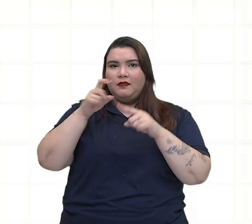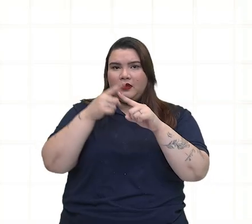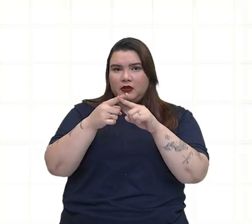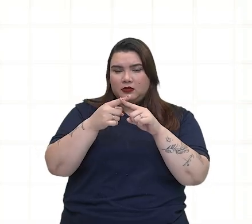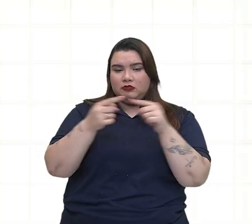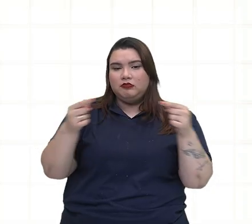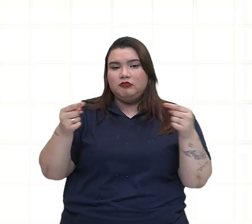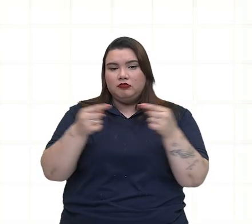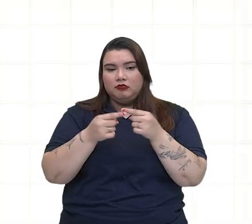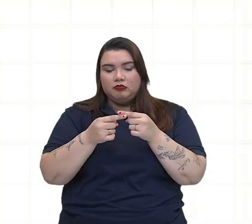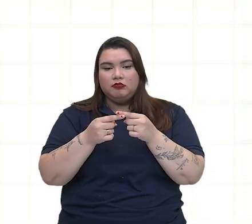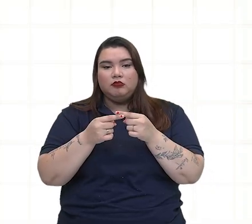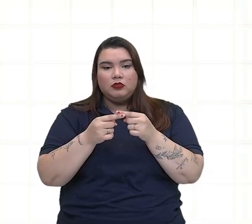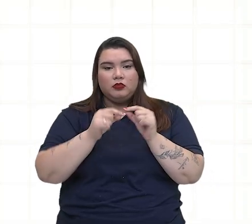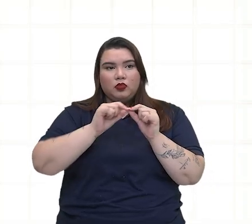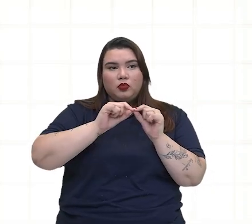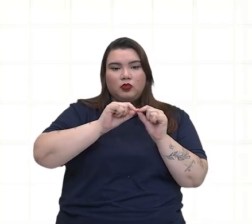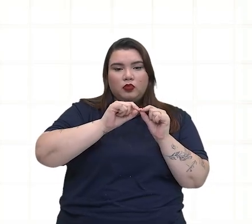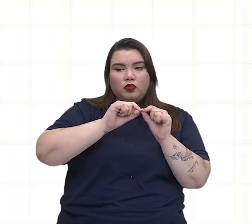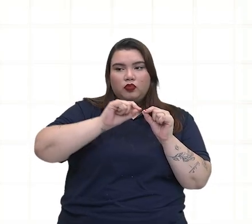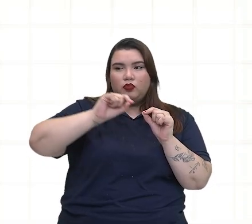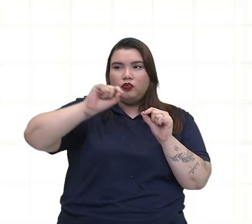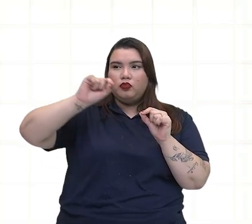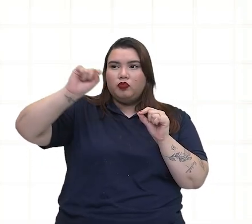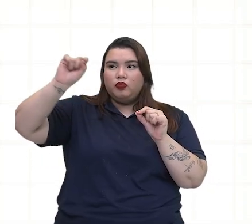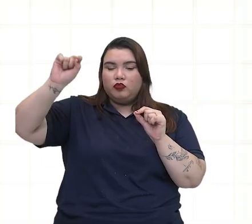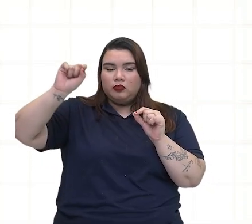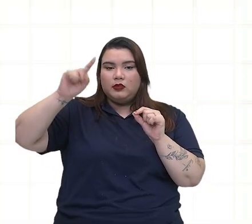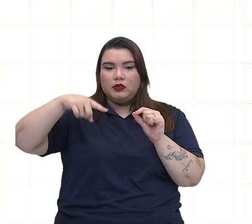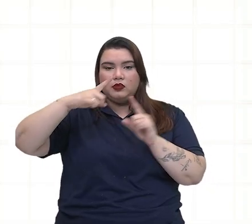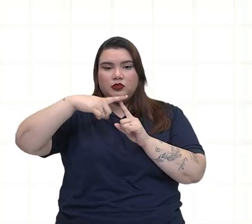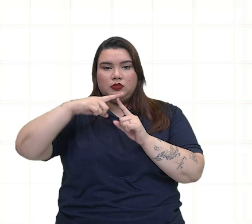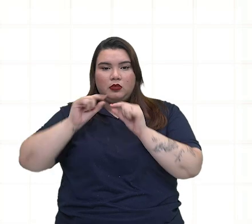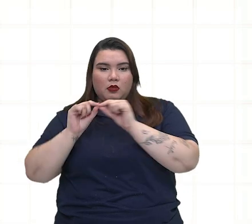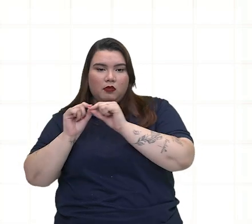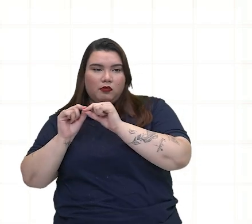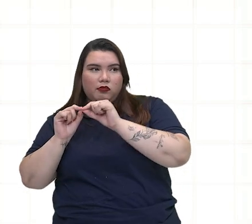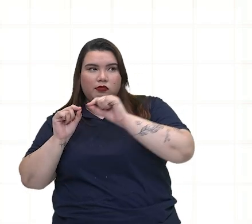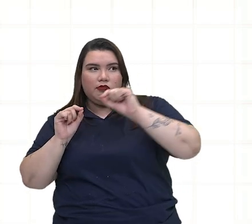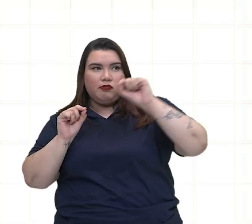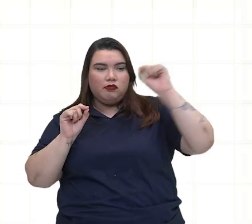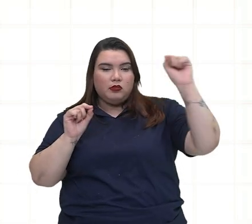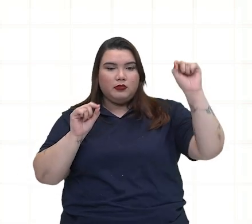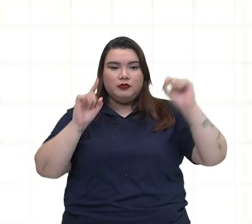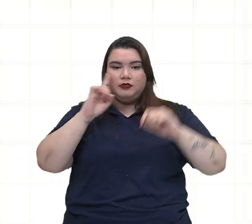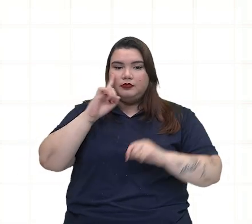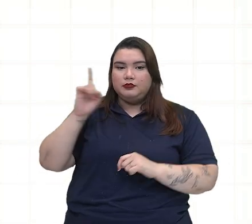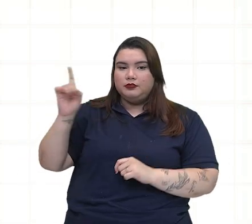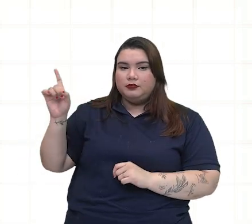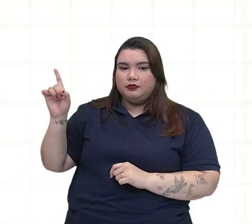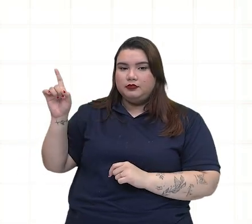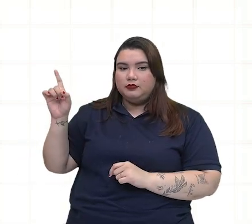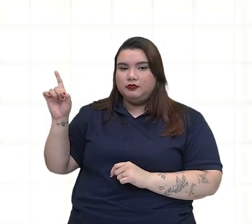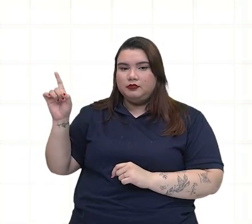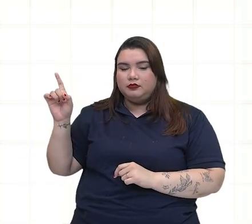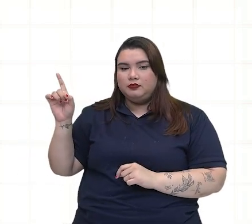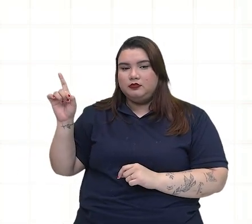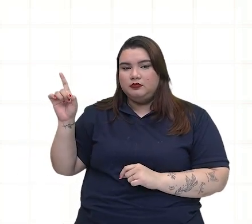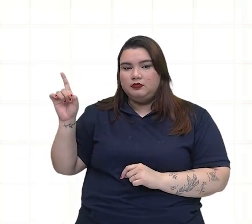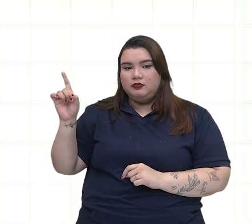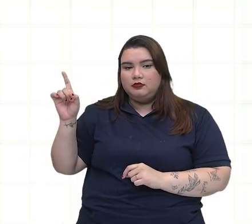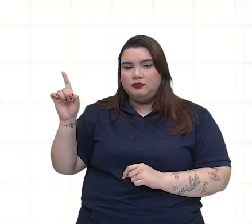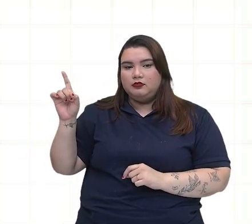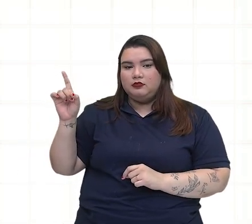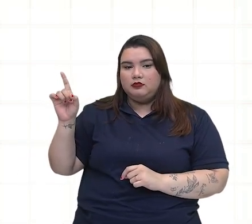No sentido diagonal. Então, você vai mirar a estrela de Magalhães e você vai projetar 1, 2,